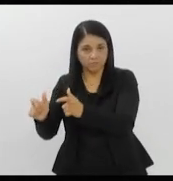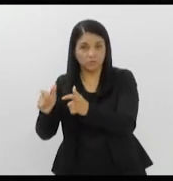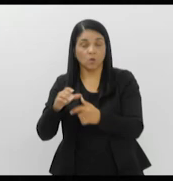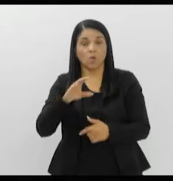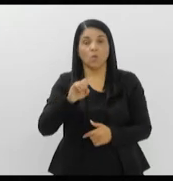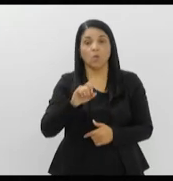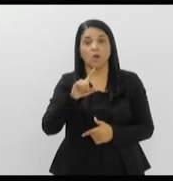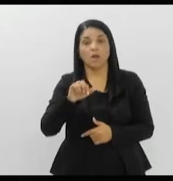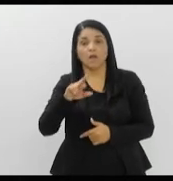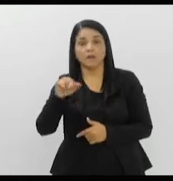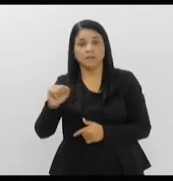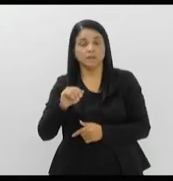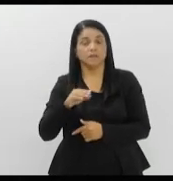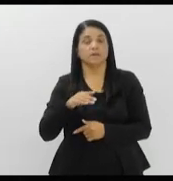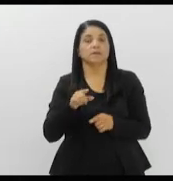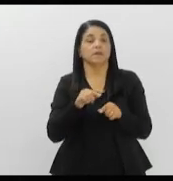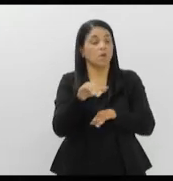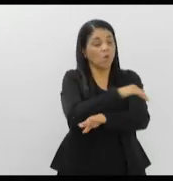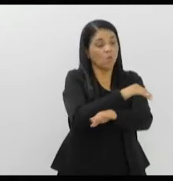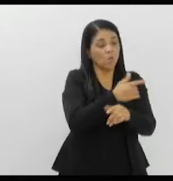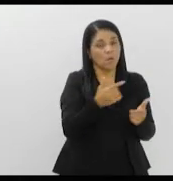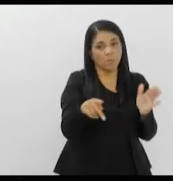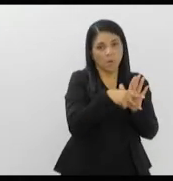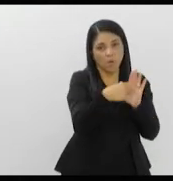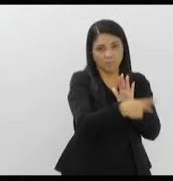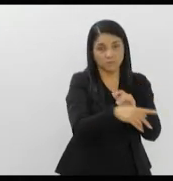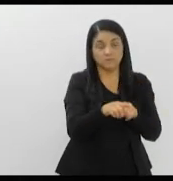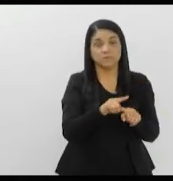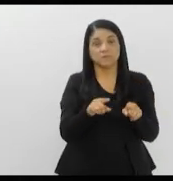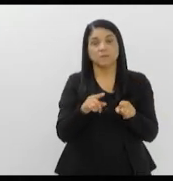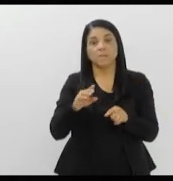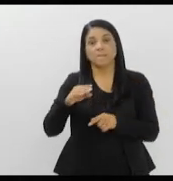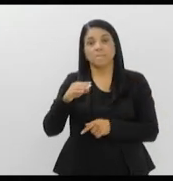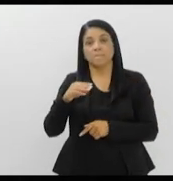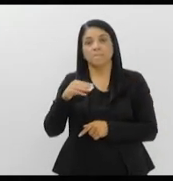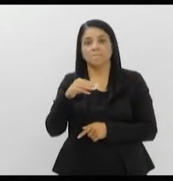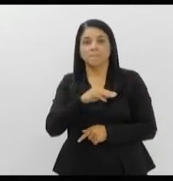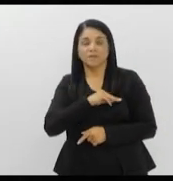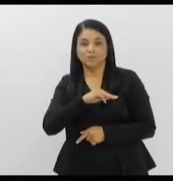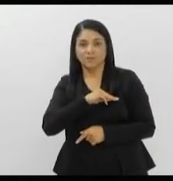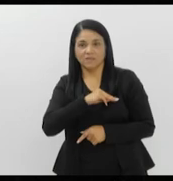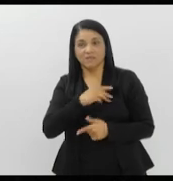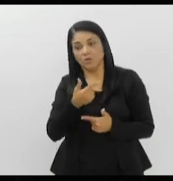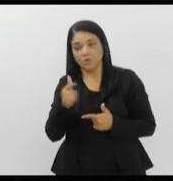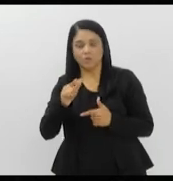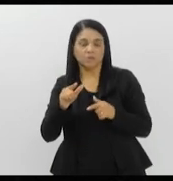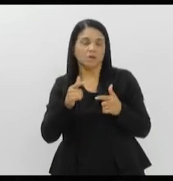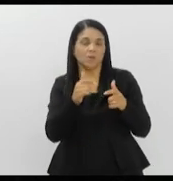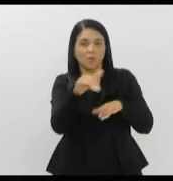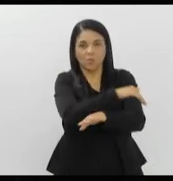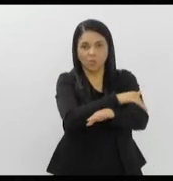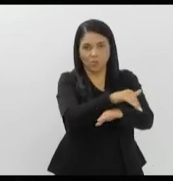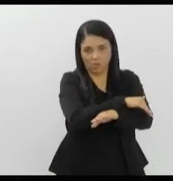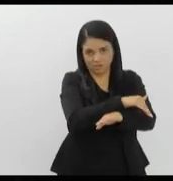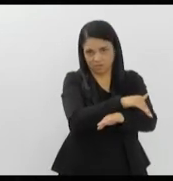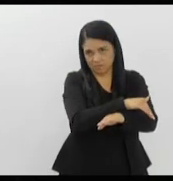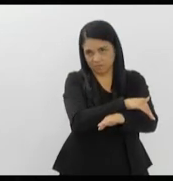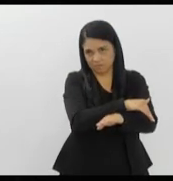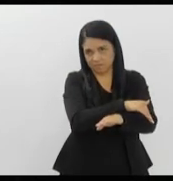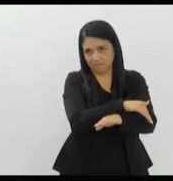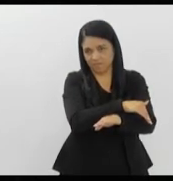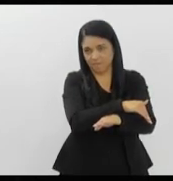rua Bariri. O Madureira, no estádio Aniceto Moscoso, na